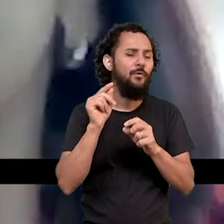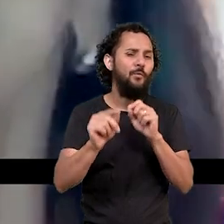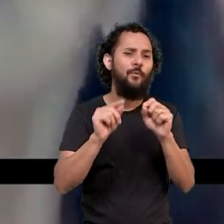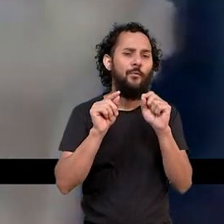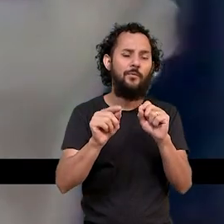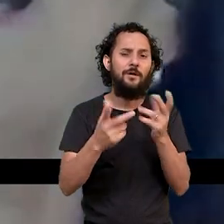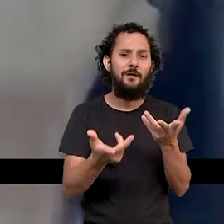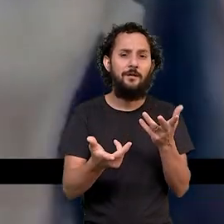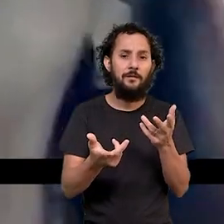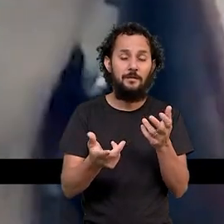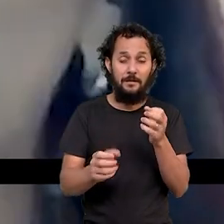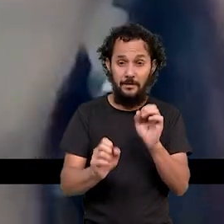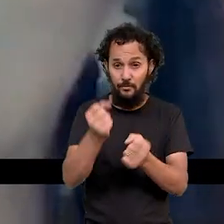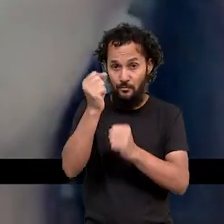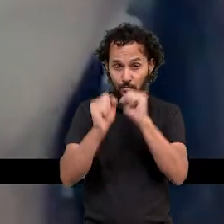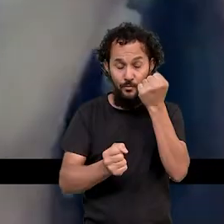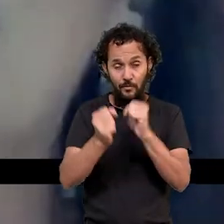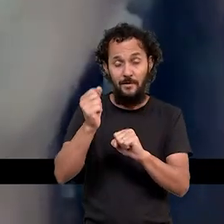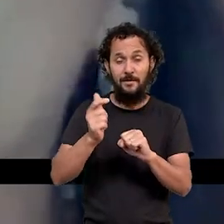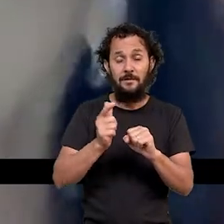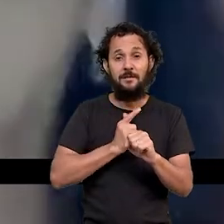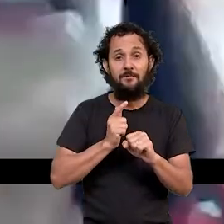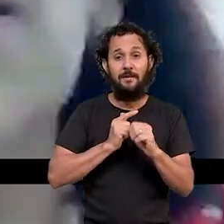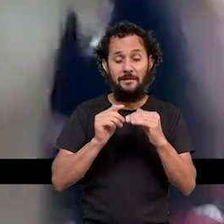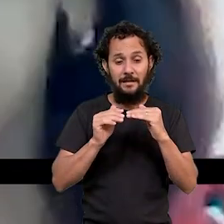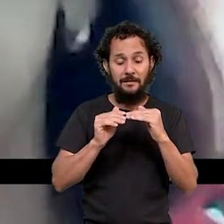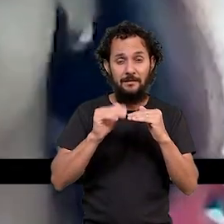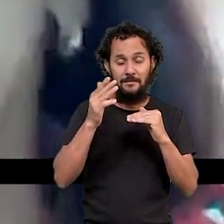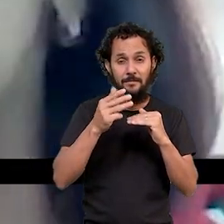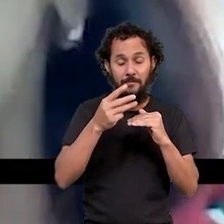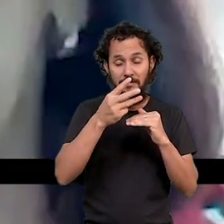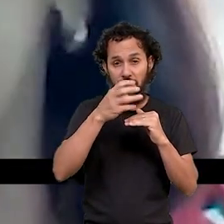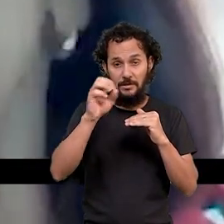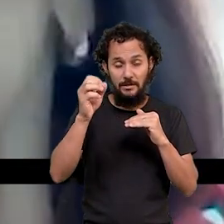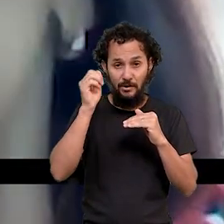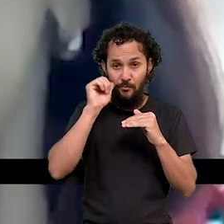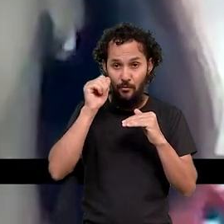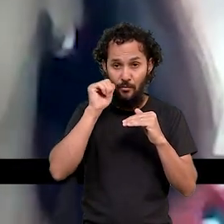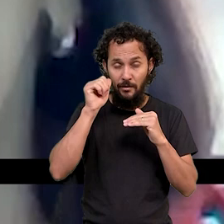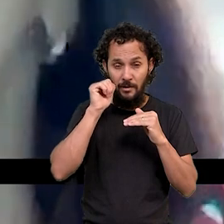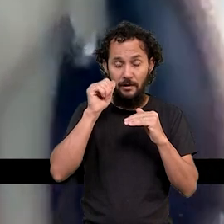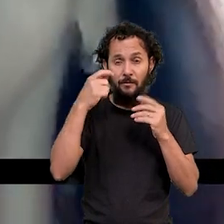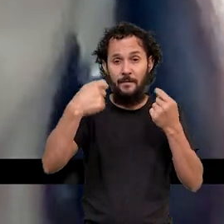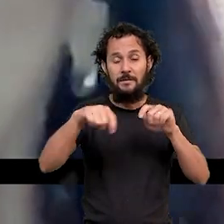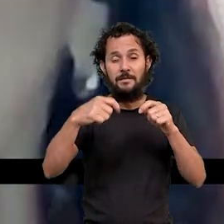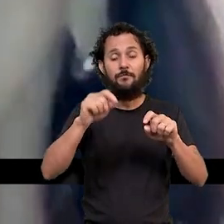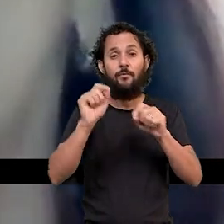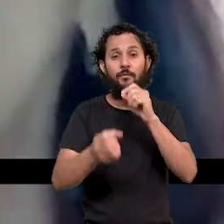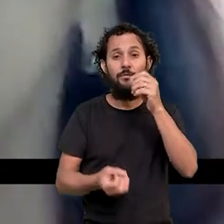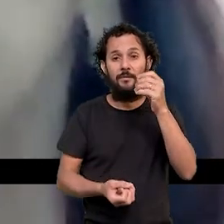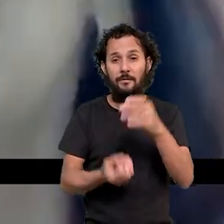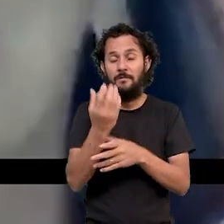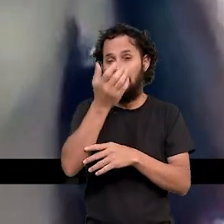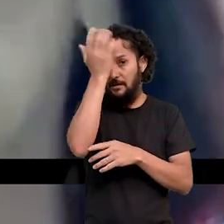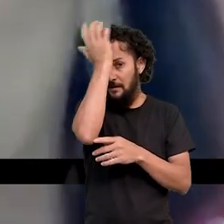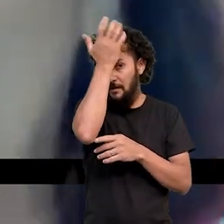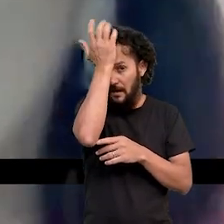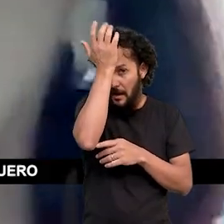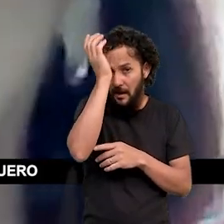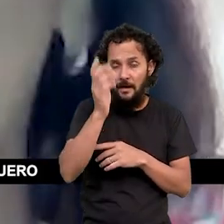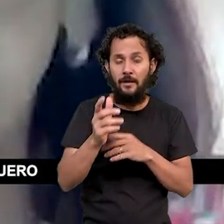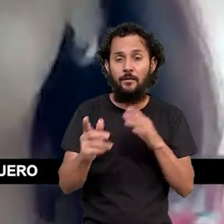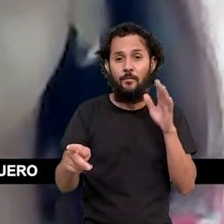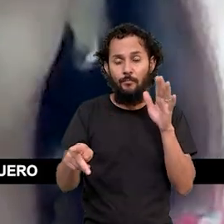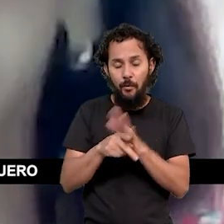dizer que as indústrias que tivessem mais de 30 mulheres deveriam criar, então, creches